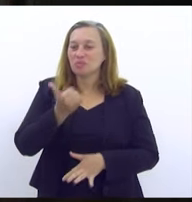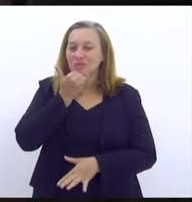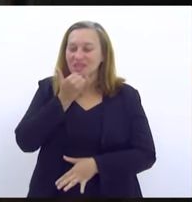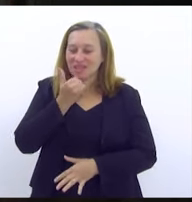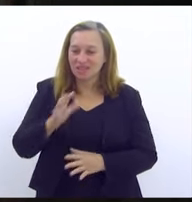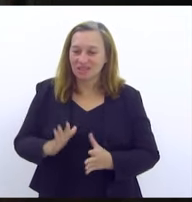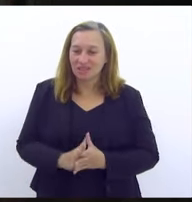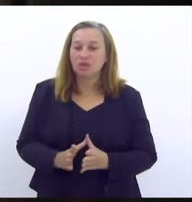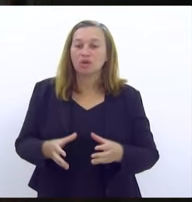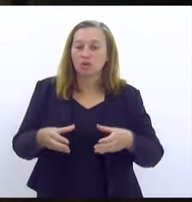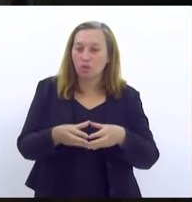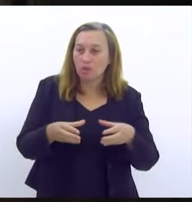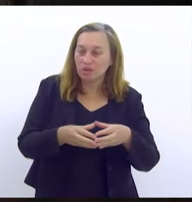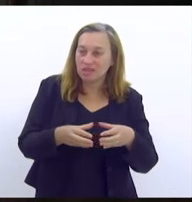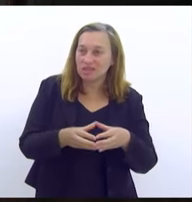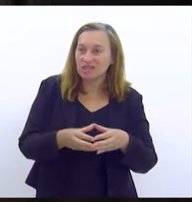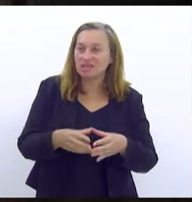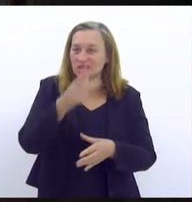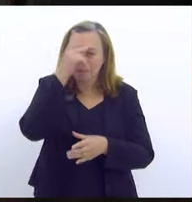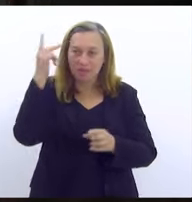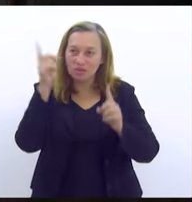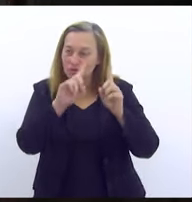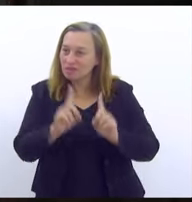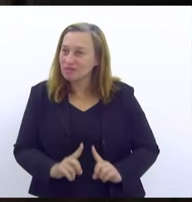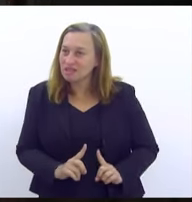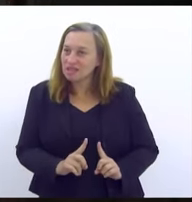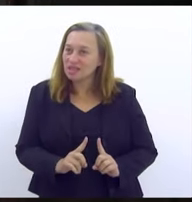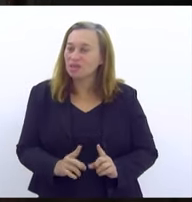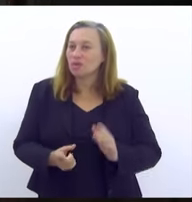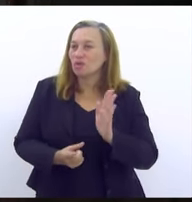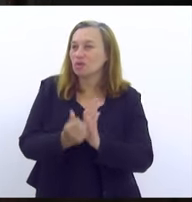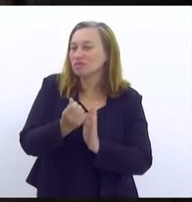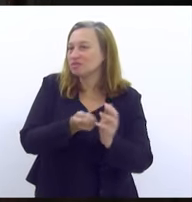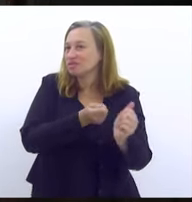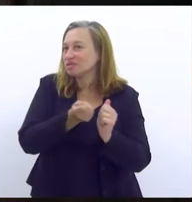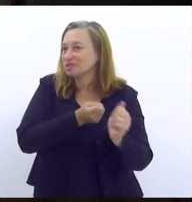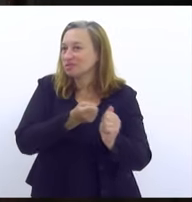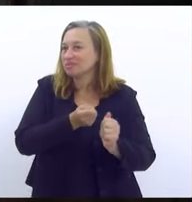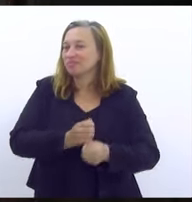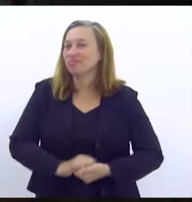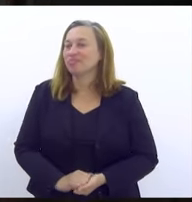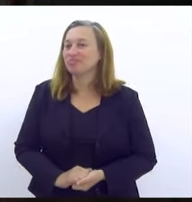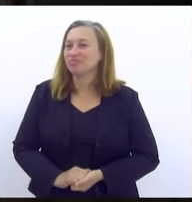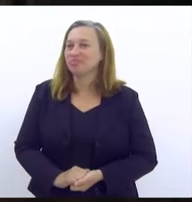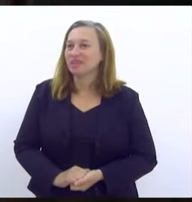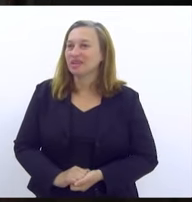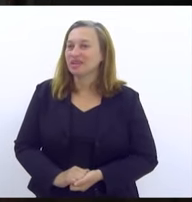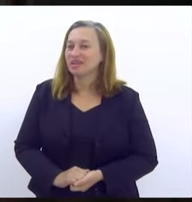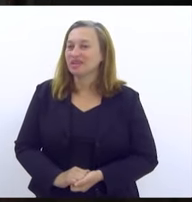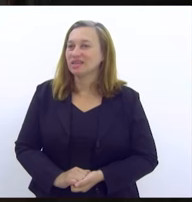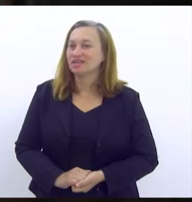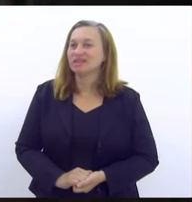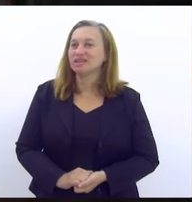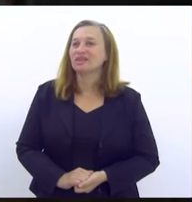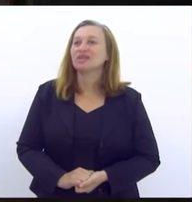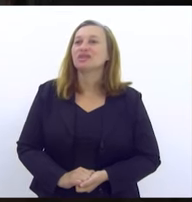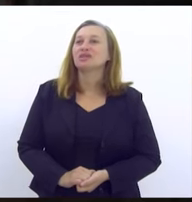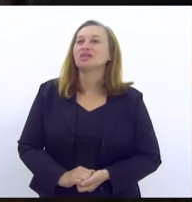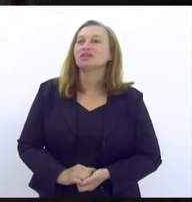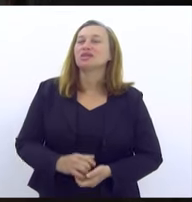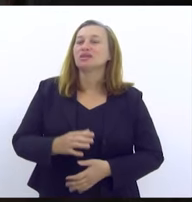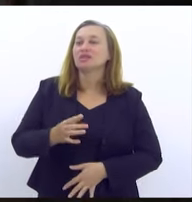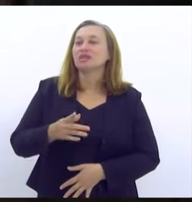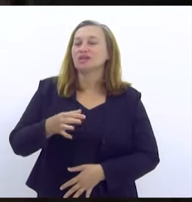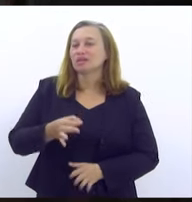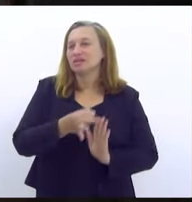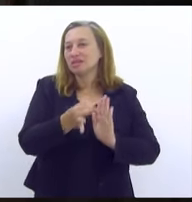pendente de pareceres das comissões da pessoa com deficiência, orçamento, finanças, fiscalização financeira e controle. Para emitir parecer pela comissão